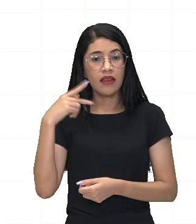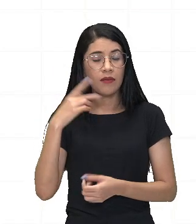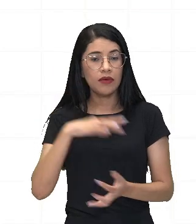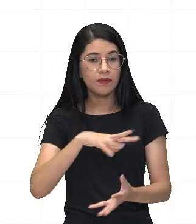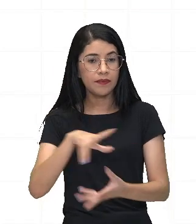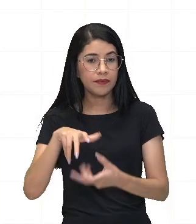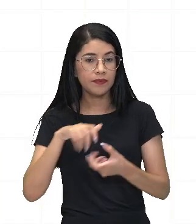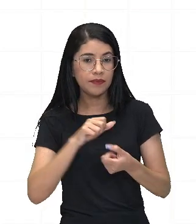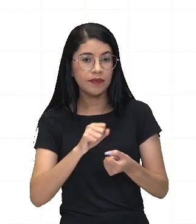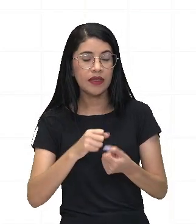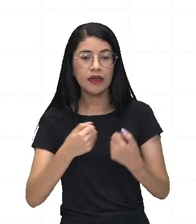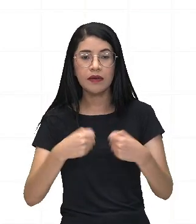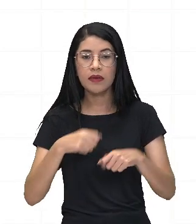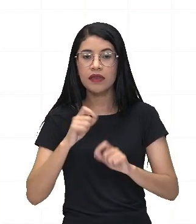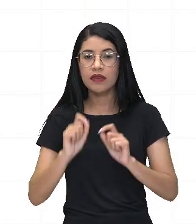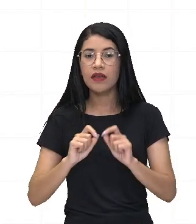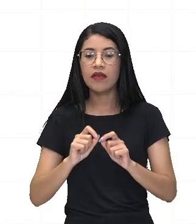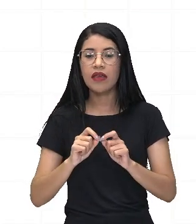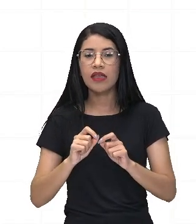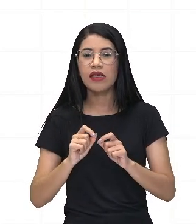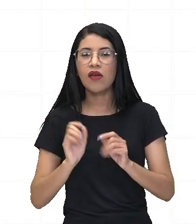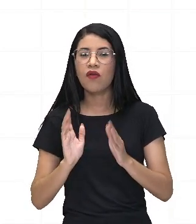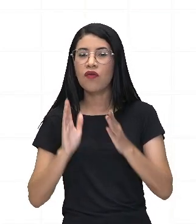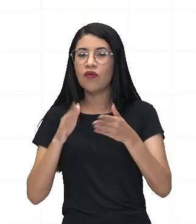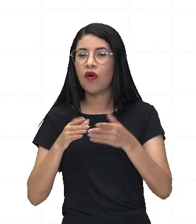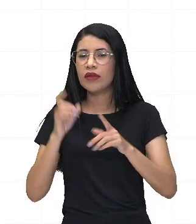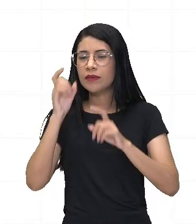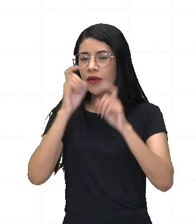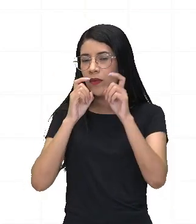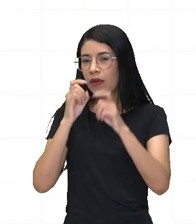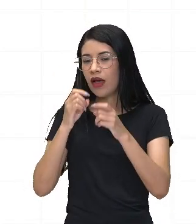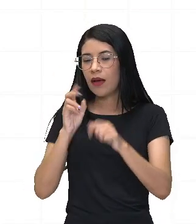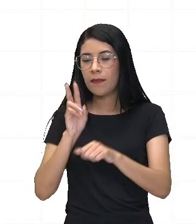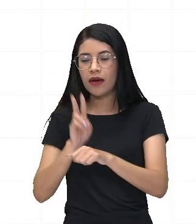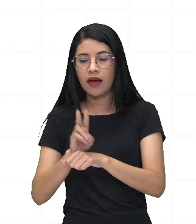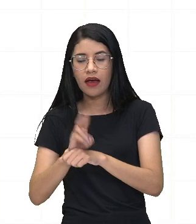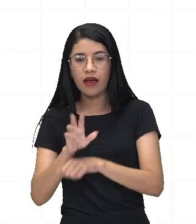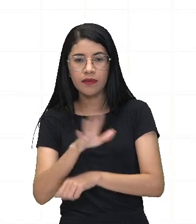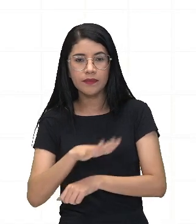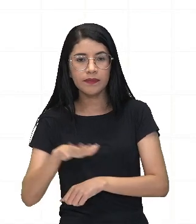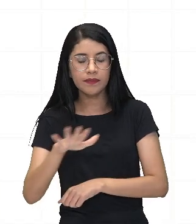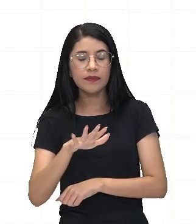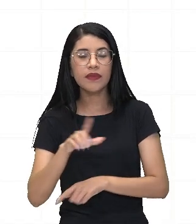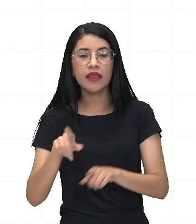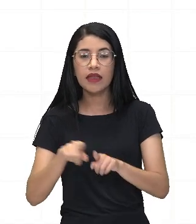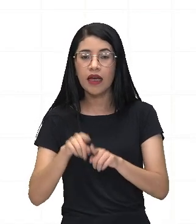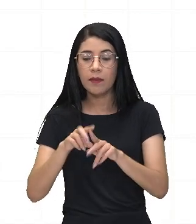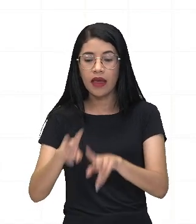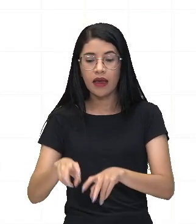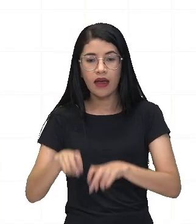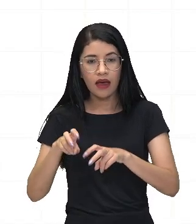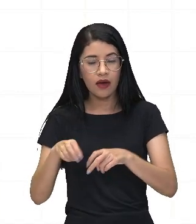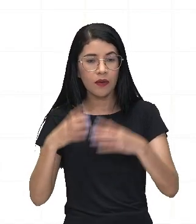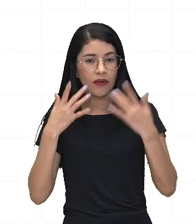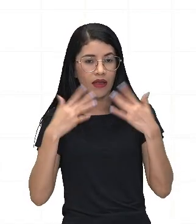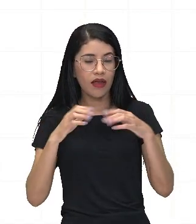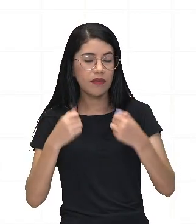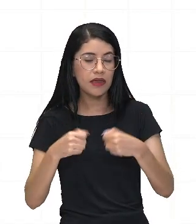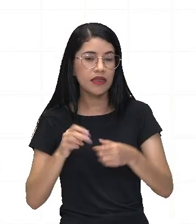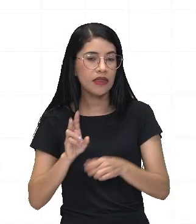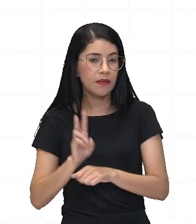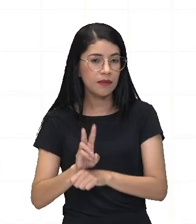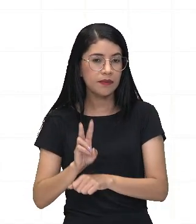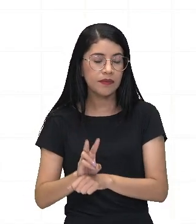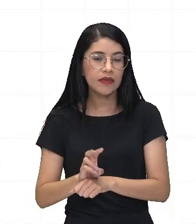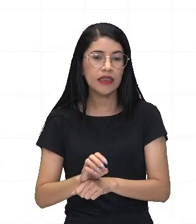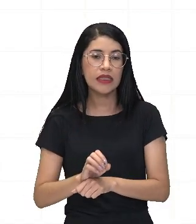sustentável, é necessário essa preocupação com a conservação dos recursos naturais, né? Onde uma